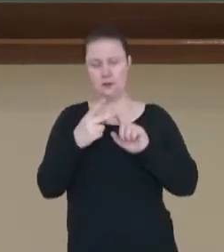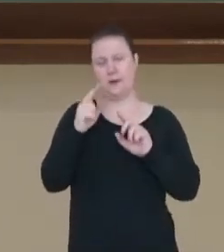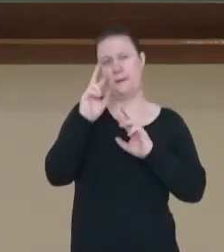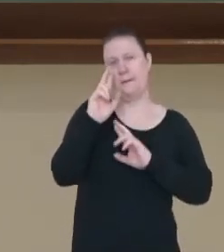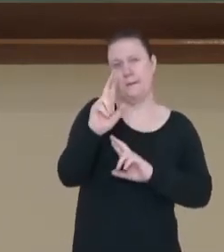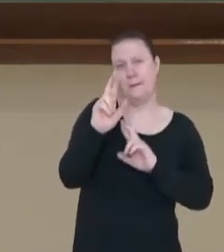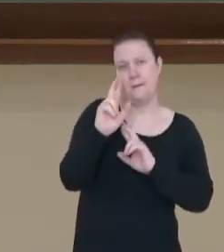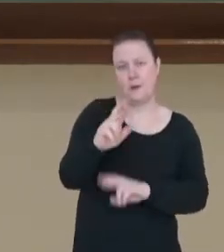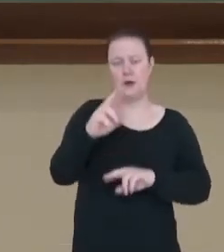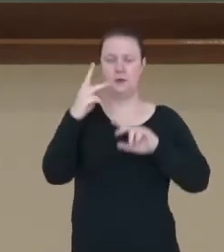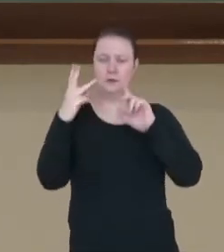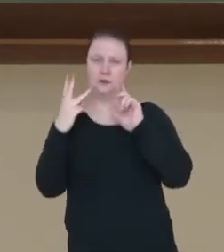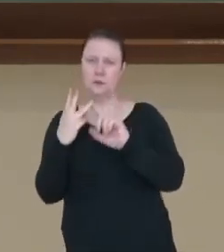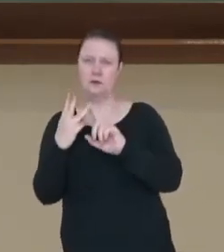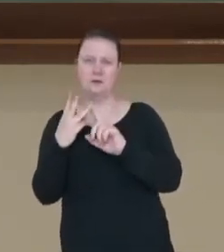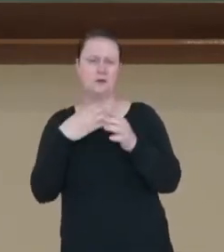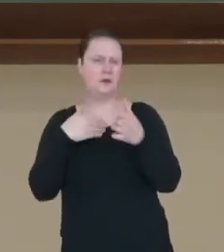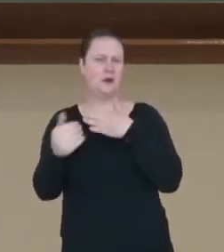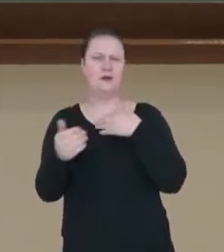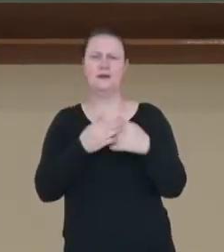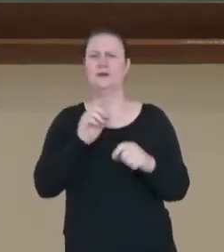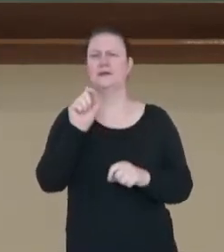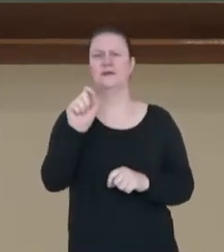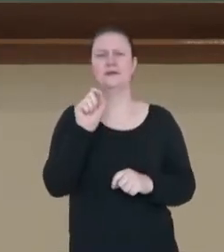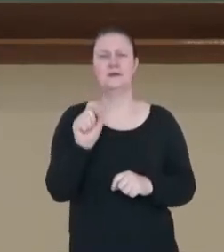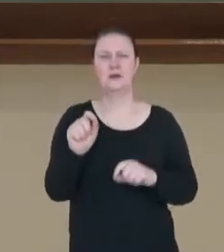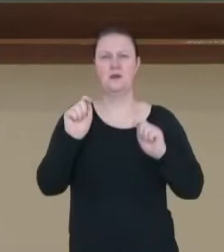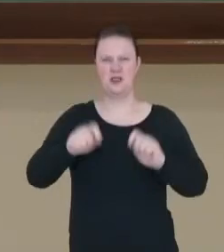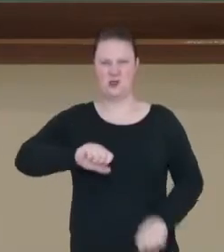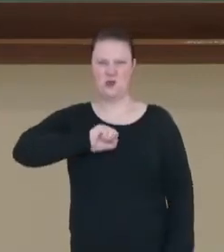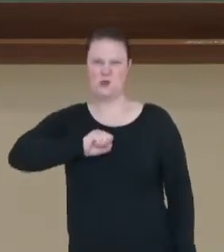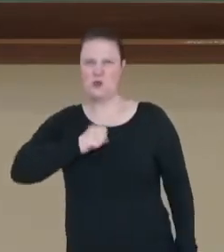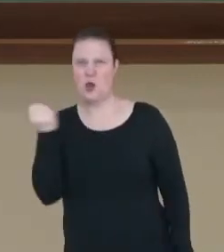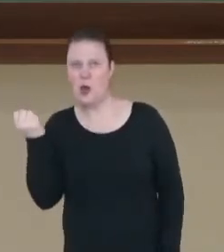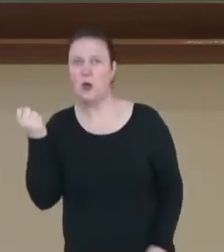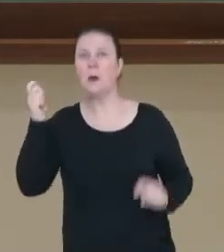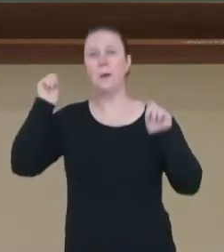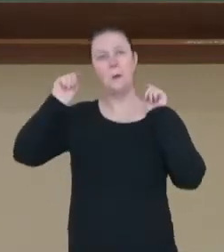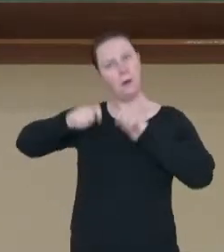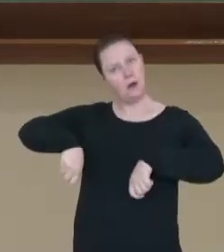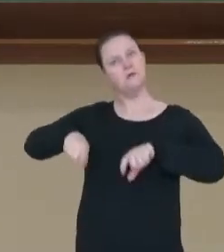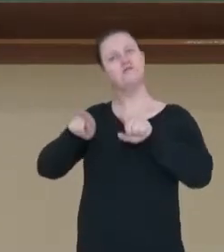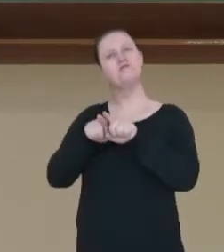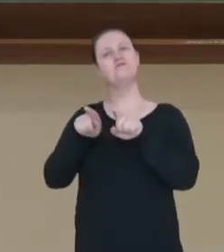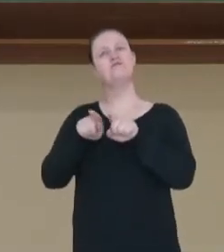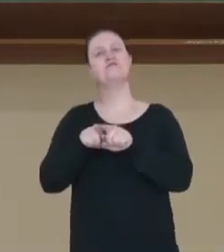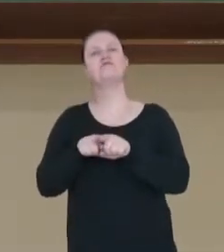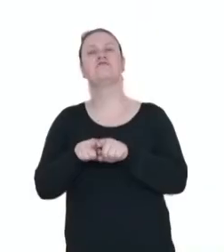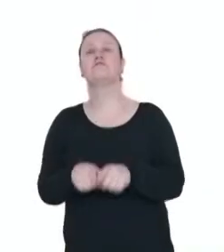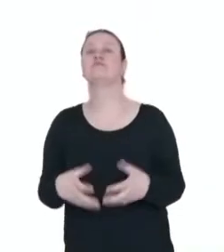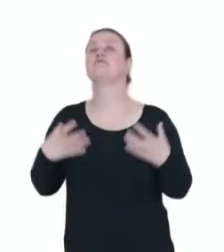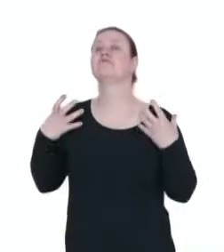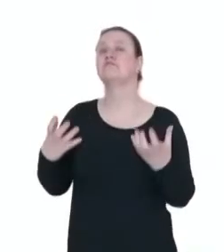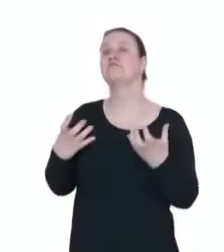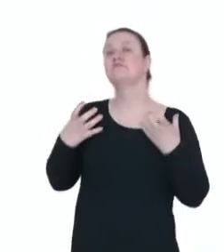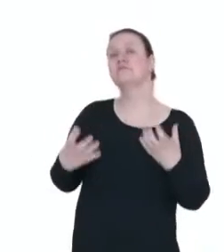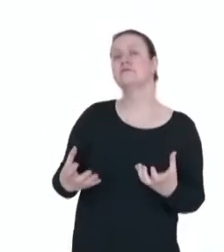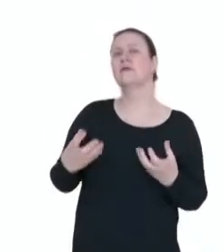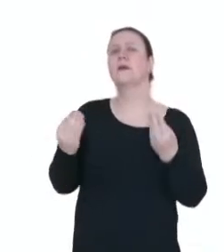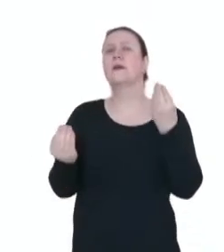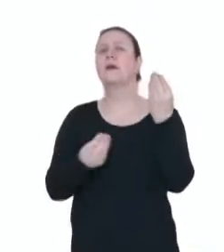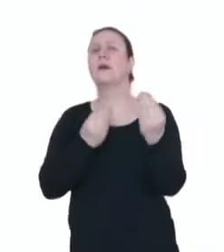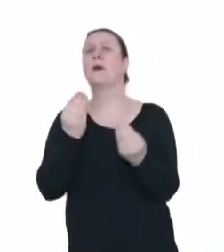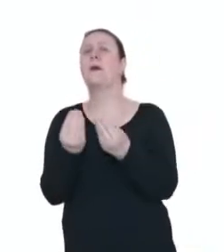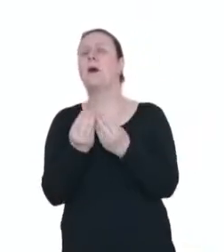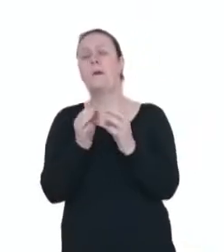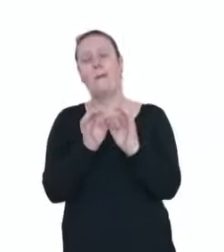esperança, pode ser o que você quiser. Pode ser a raiva? Pode. Mas o que ele quer? Ele quer saber a medida.